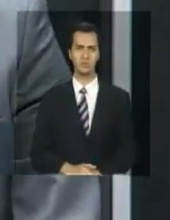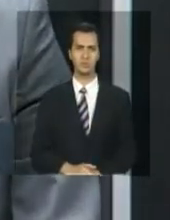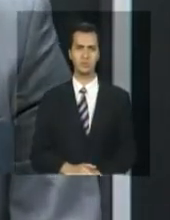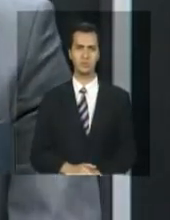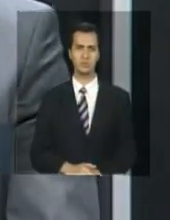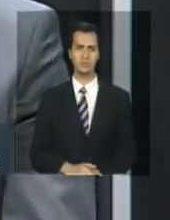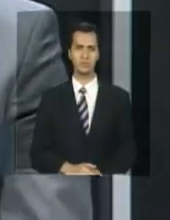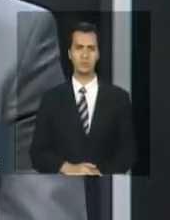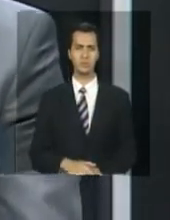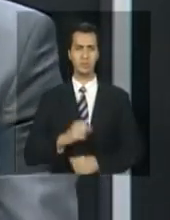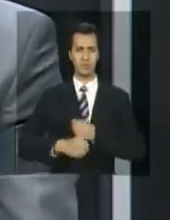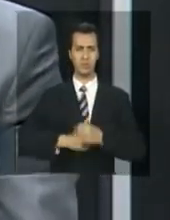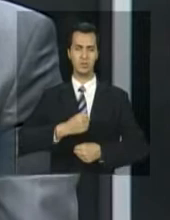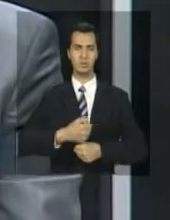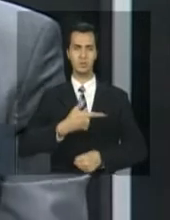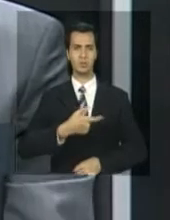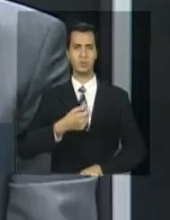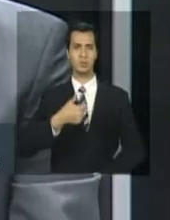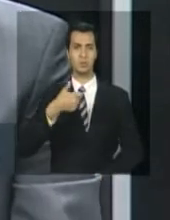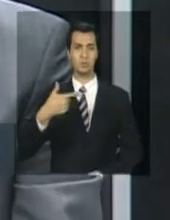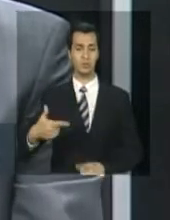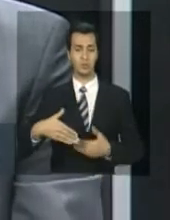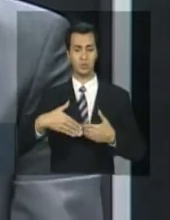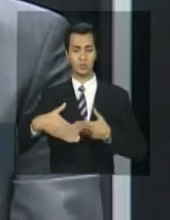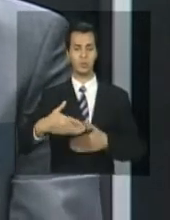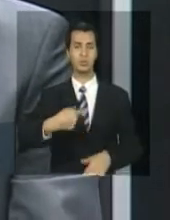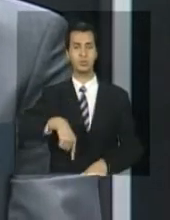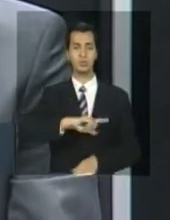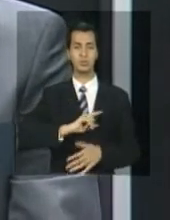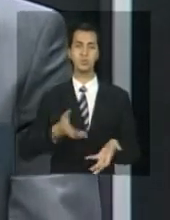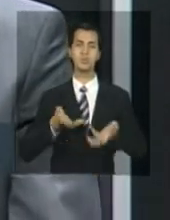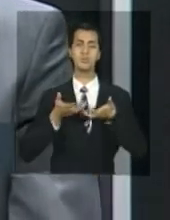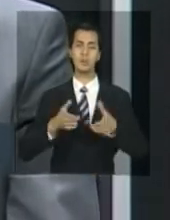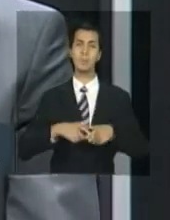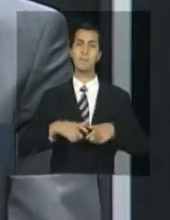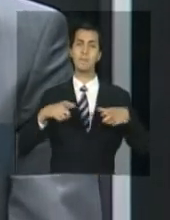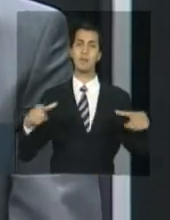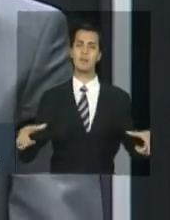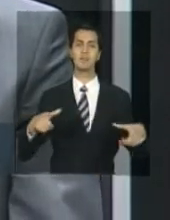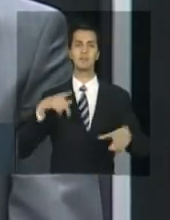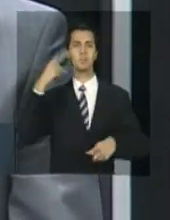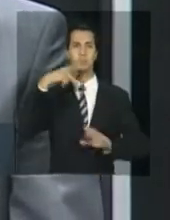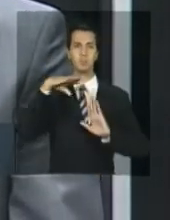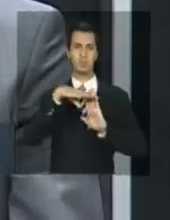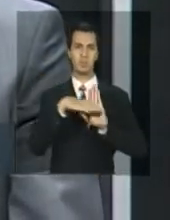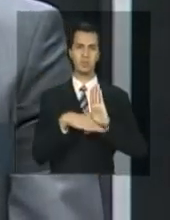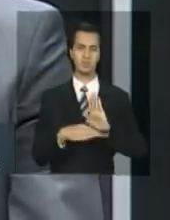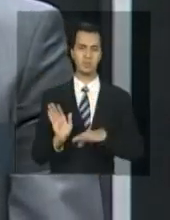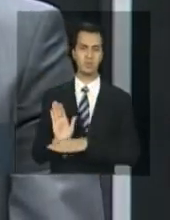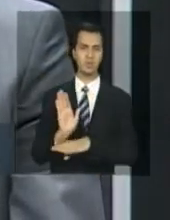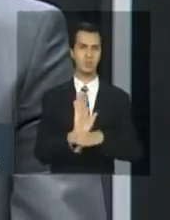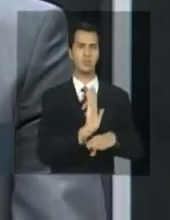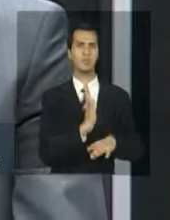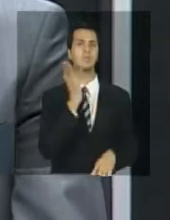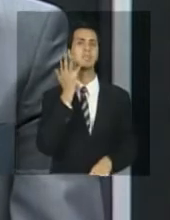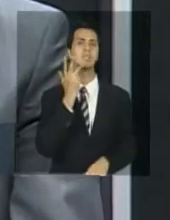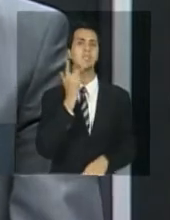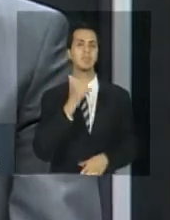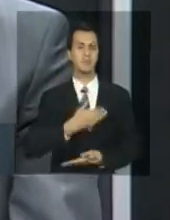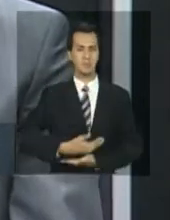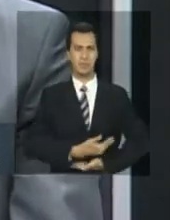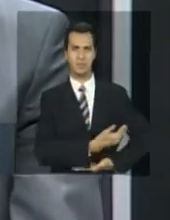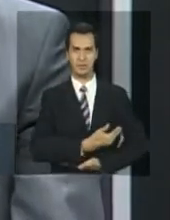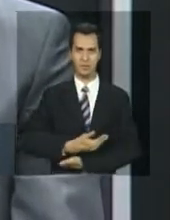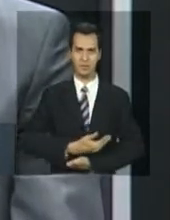No ano que se inicia, queremos ampliar nossas políticas voltadas à primeira infância.